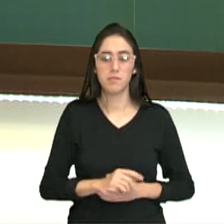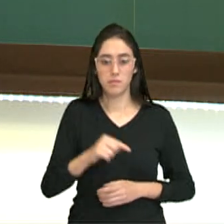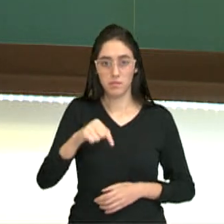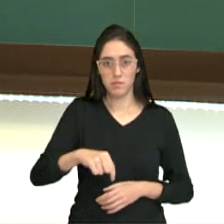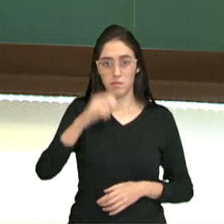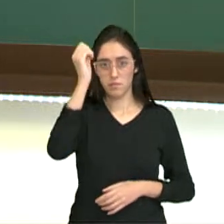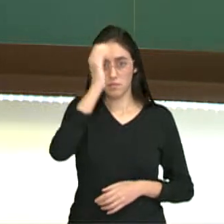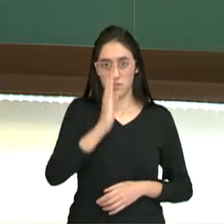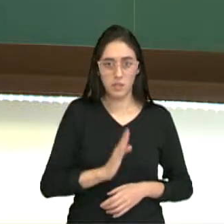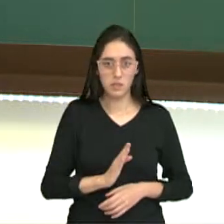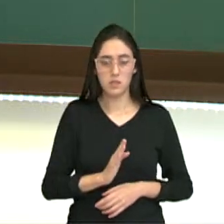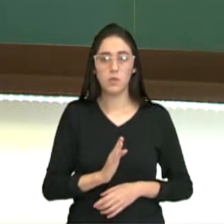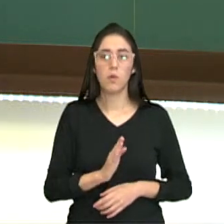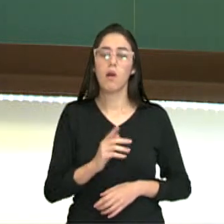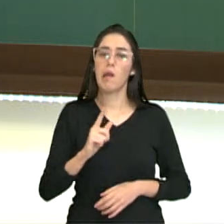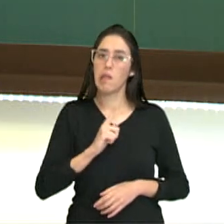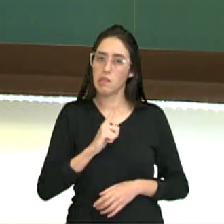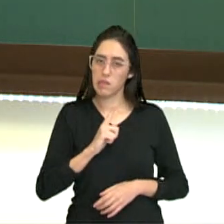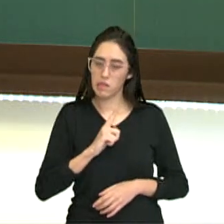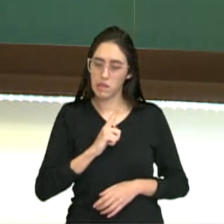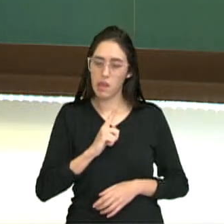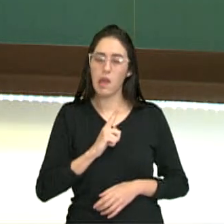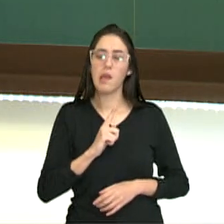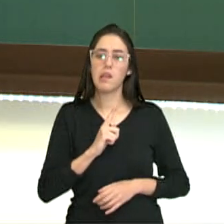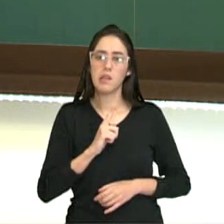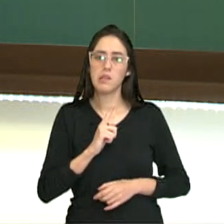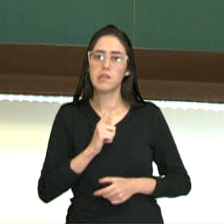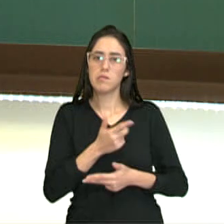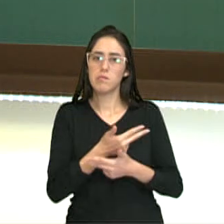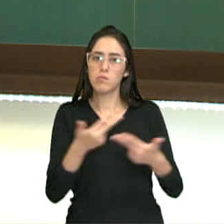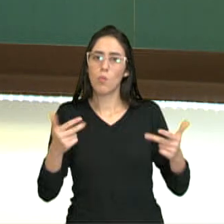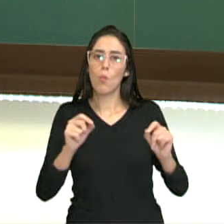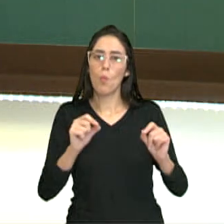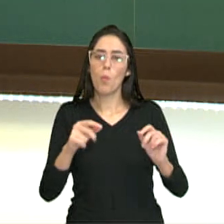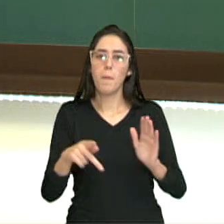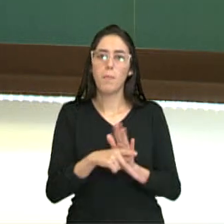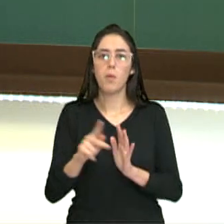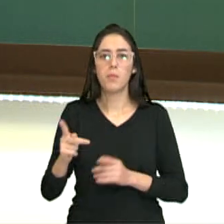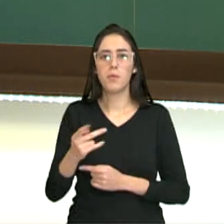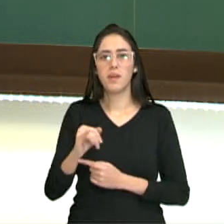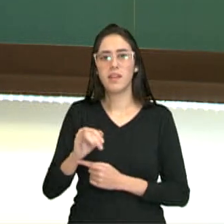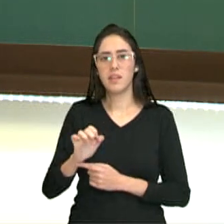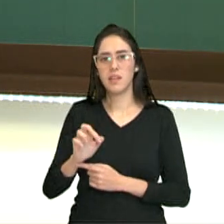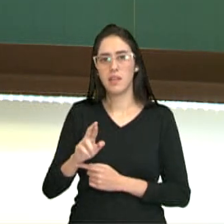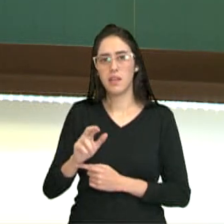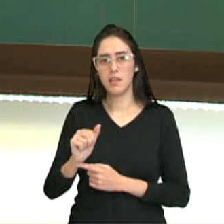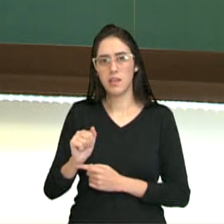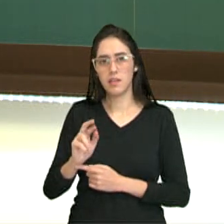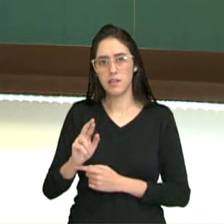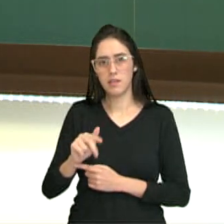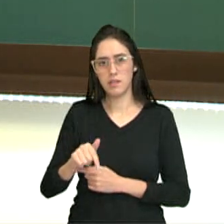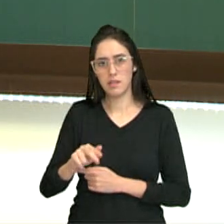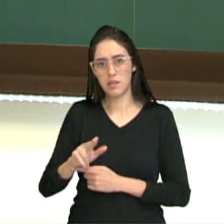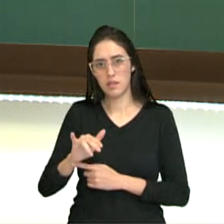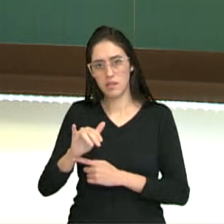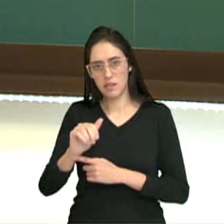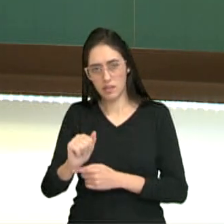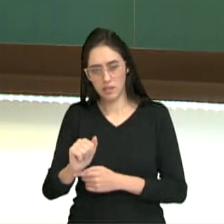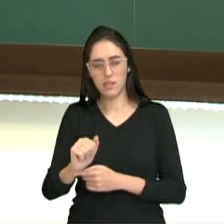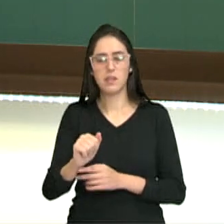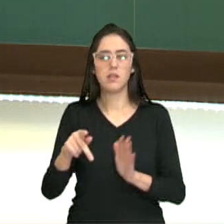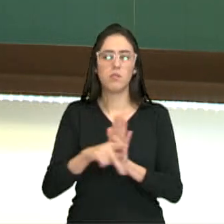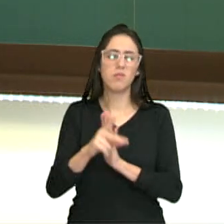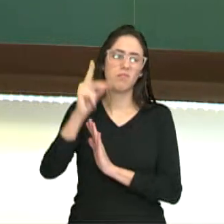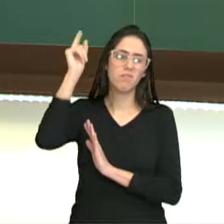Brasil ele possui tanto aspectos de uma forte hierarquia nas relações sociais, como resquício lá da época